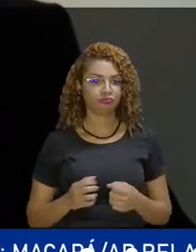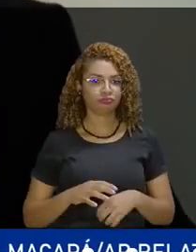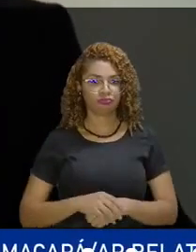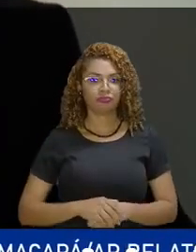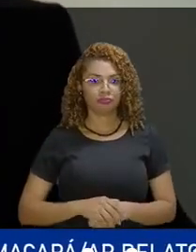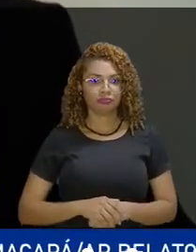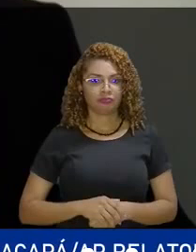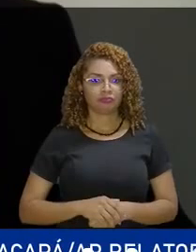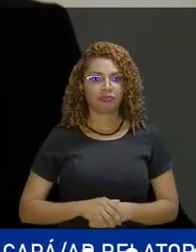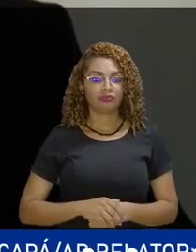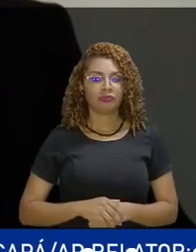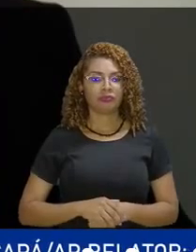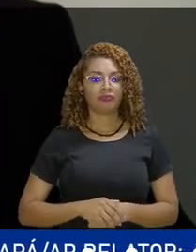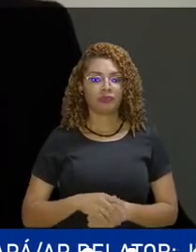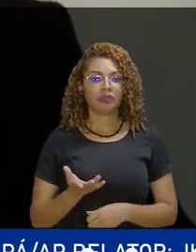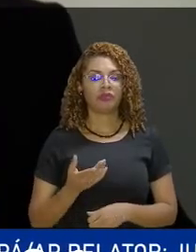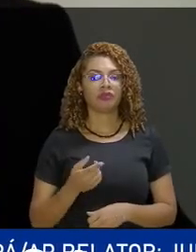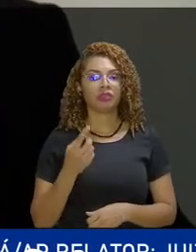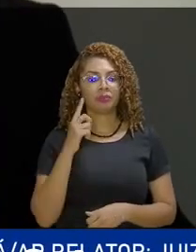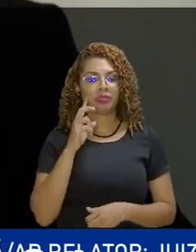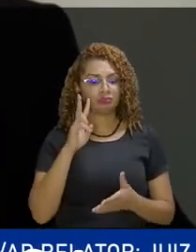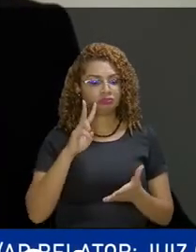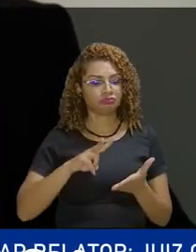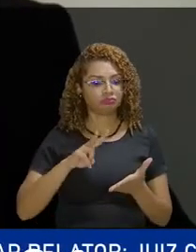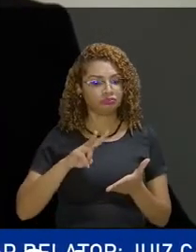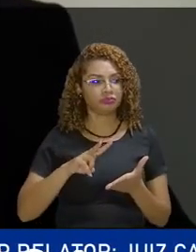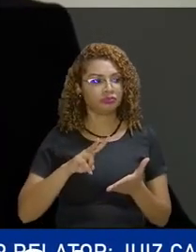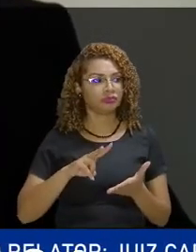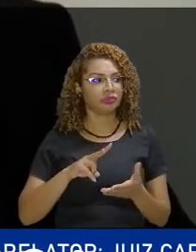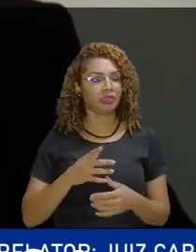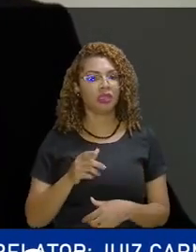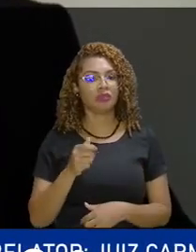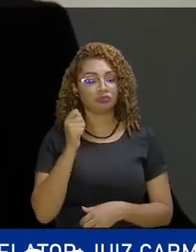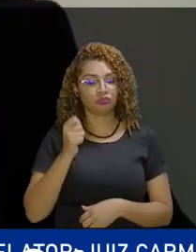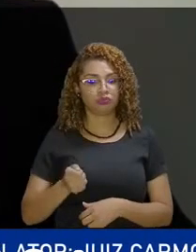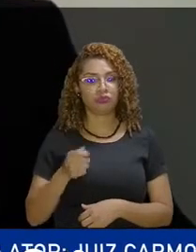acompanhado pelo juiz Paulo Madeira e Tina Souza,